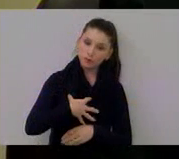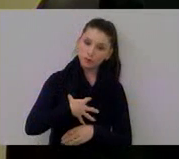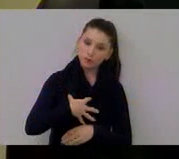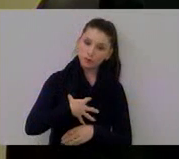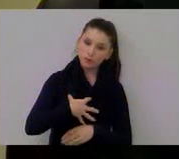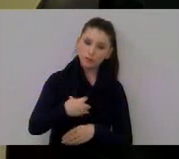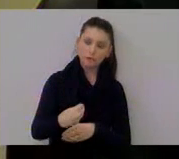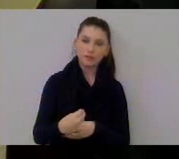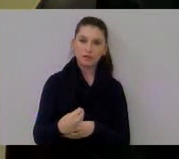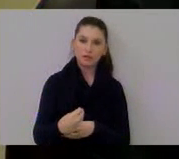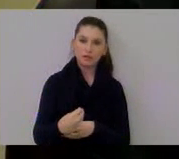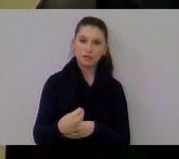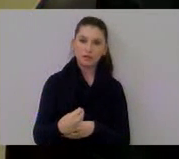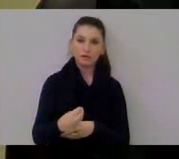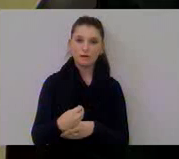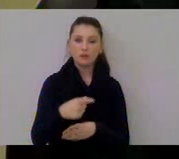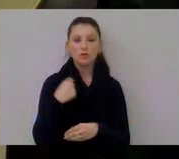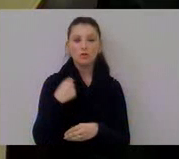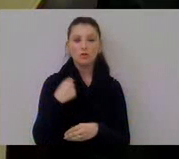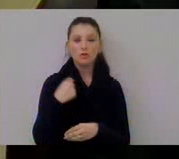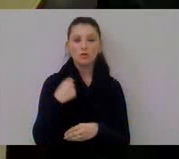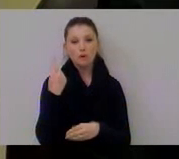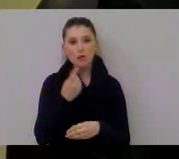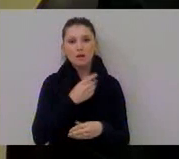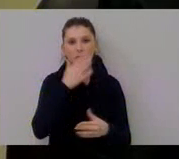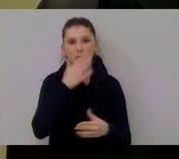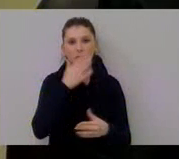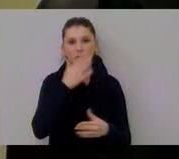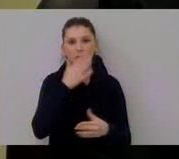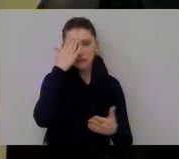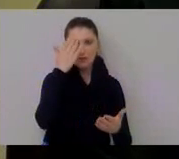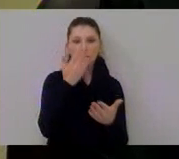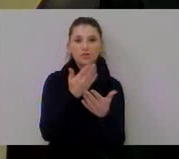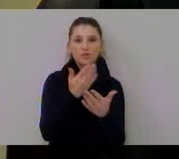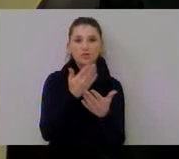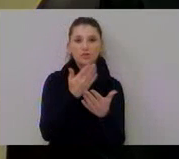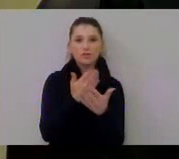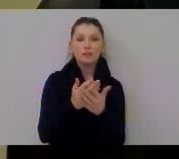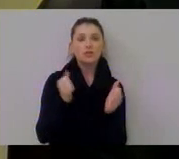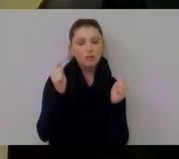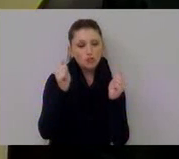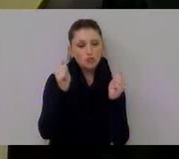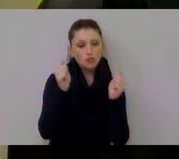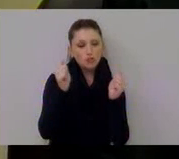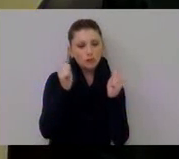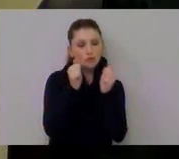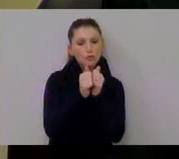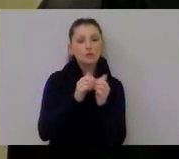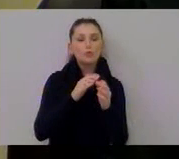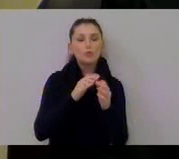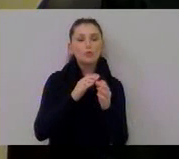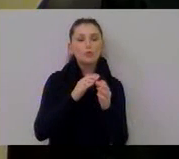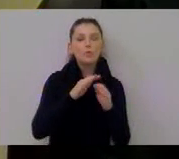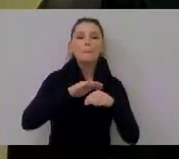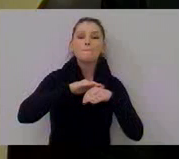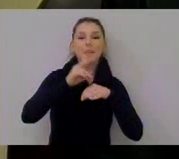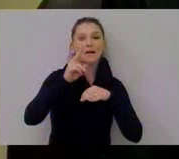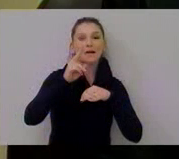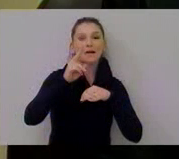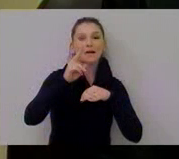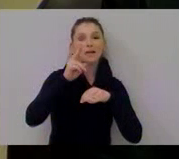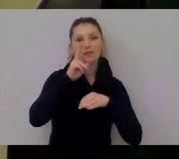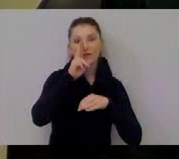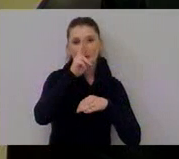nós somos mais fortes. Mas sozinhos nós não